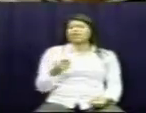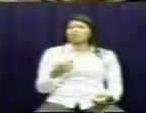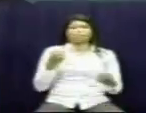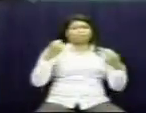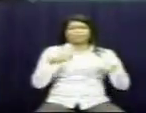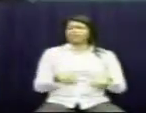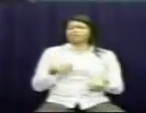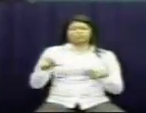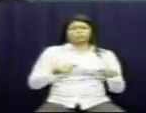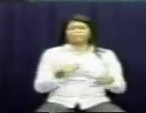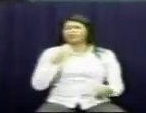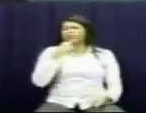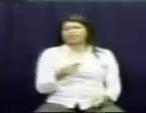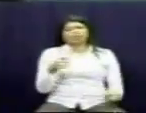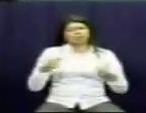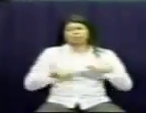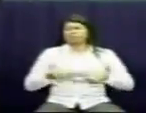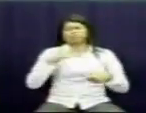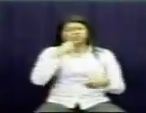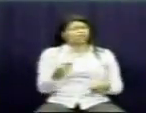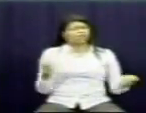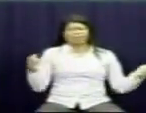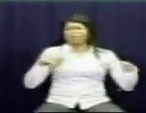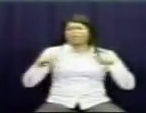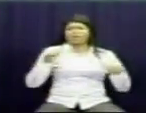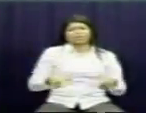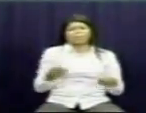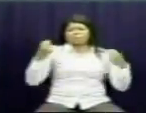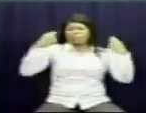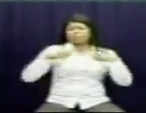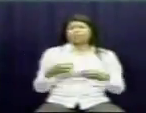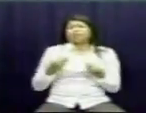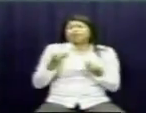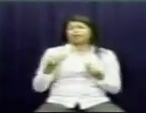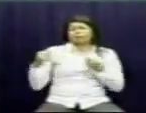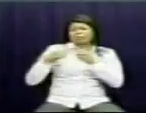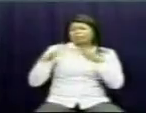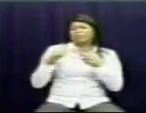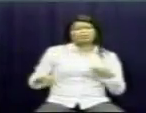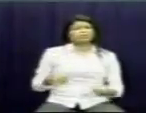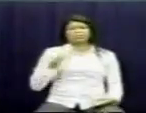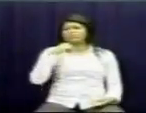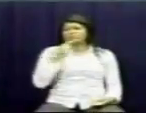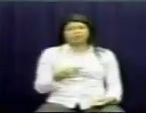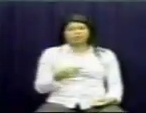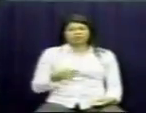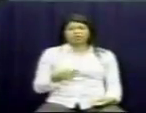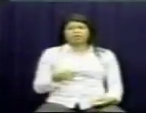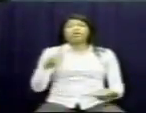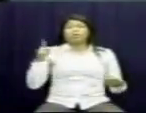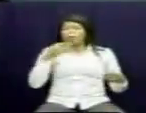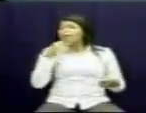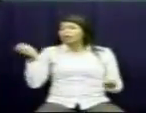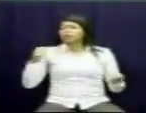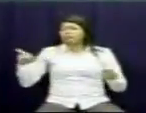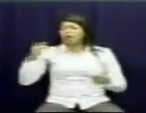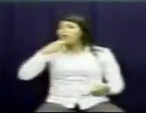médico do mundo, se ele não conhecer as características epidemiológicas do nosso país, ele não nos serve.